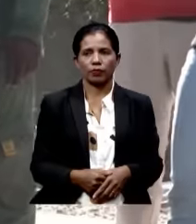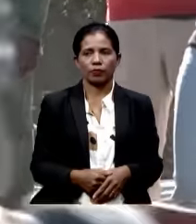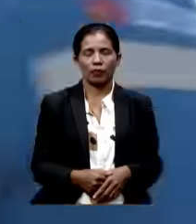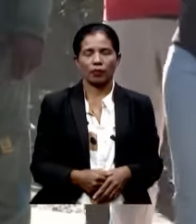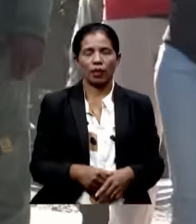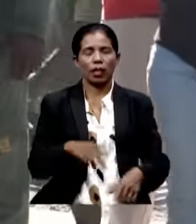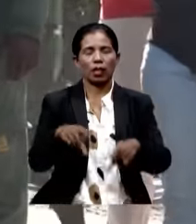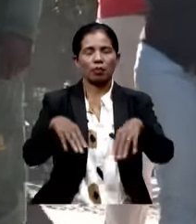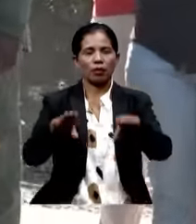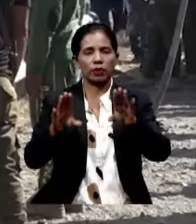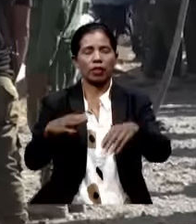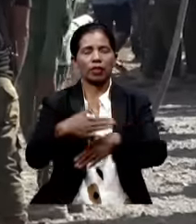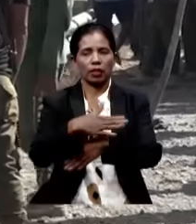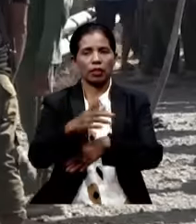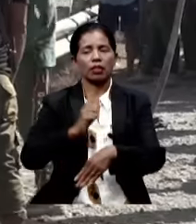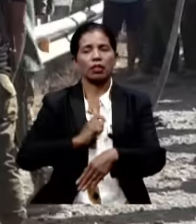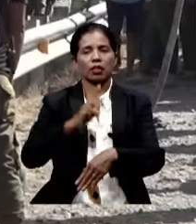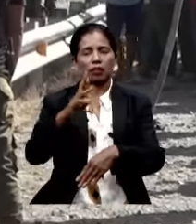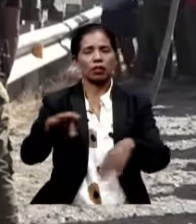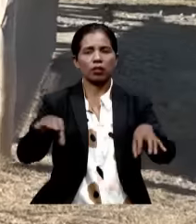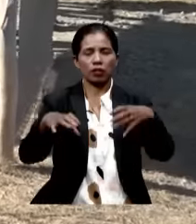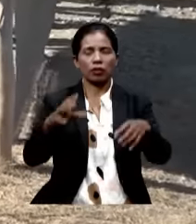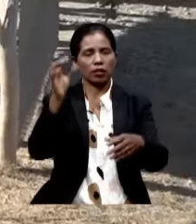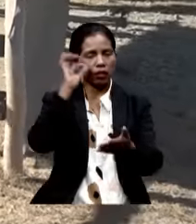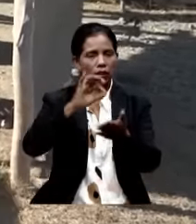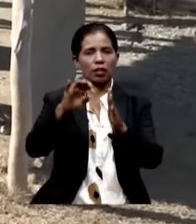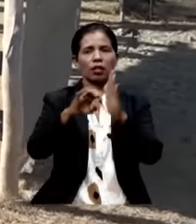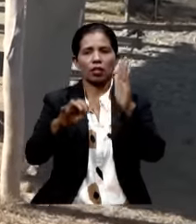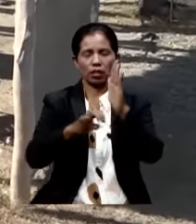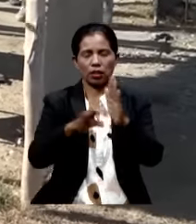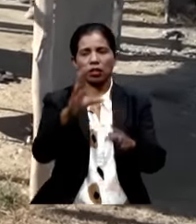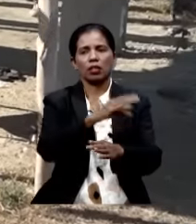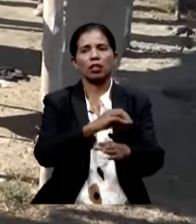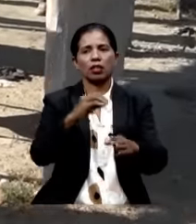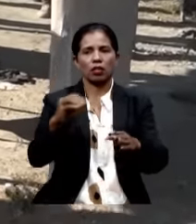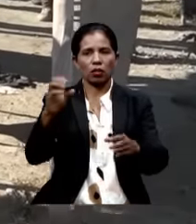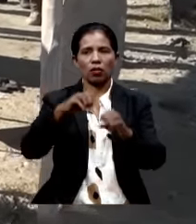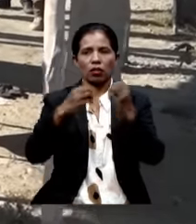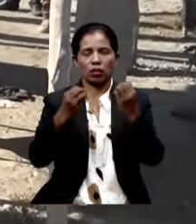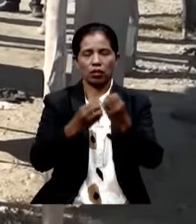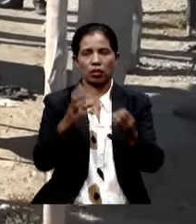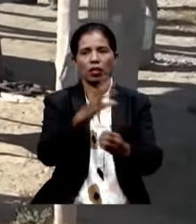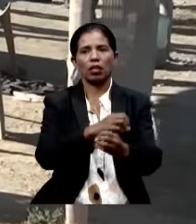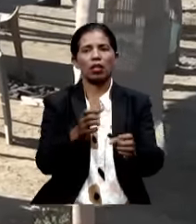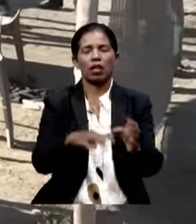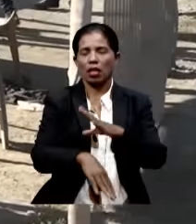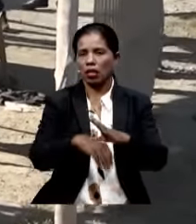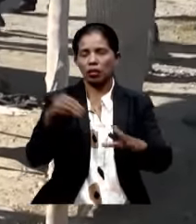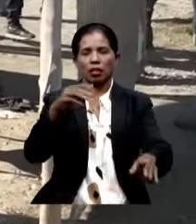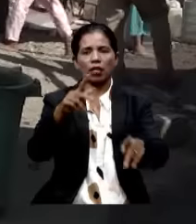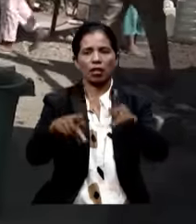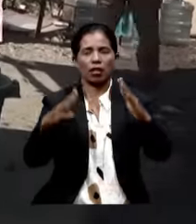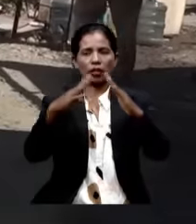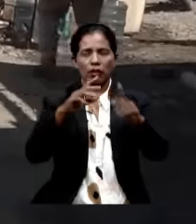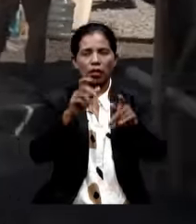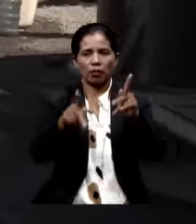Vendedor Iken e Arya Tiber lamenta serviço secretário de Estado assunto toponimia na organização urbana nebe hasai obrigatório